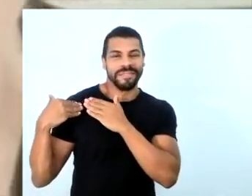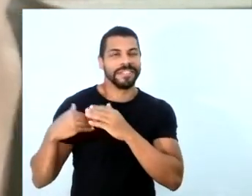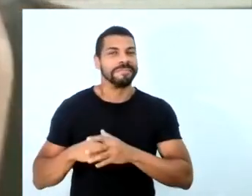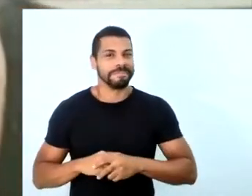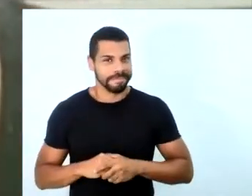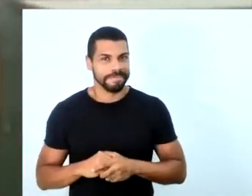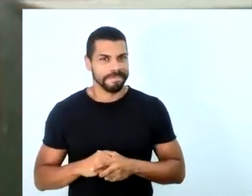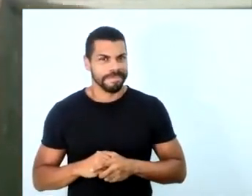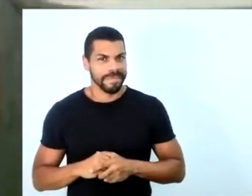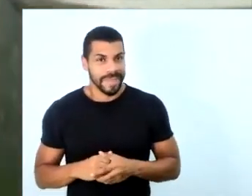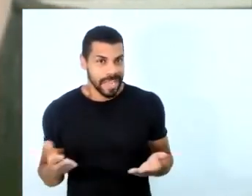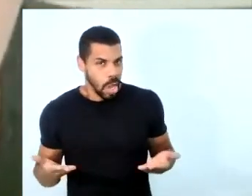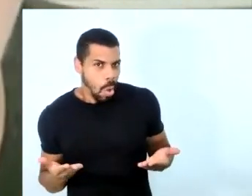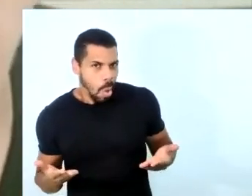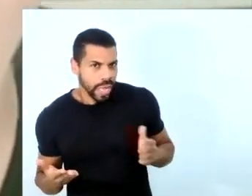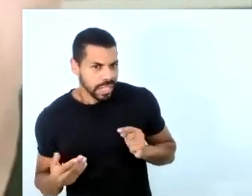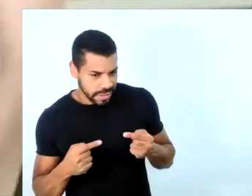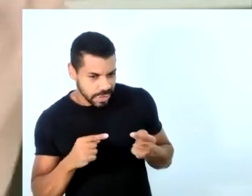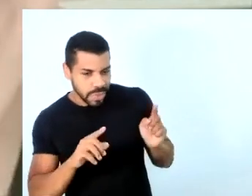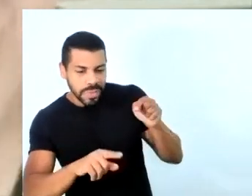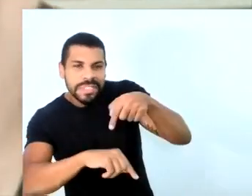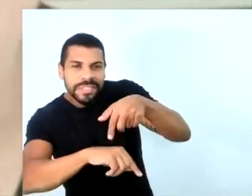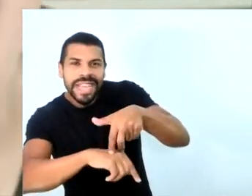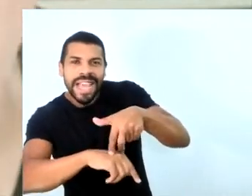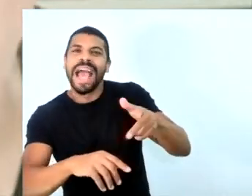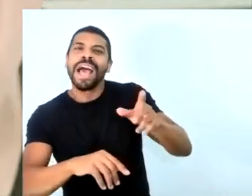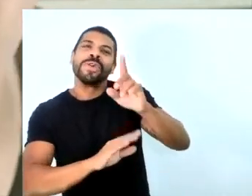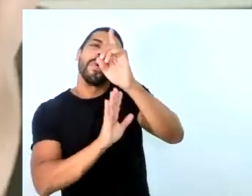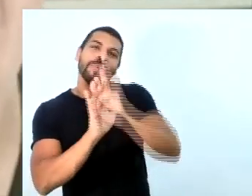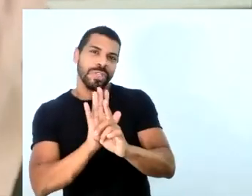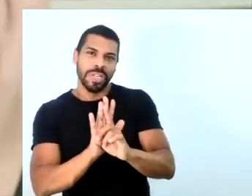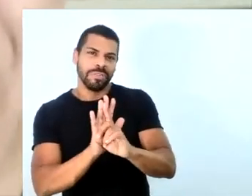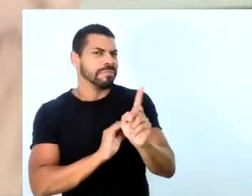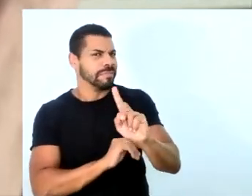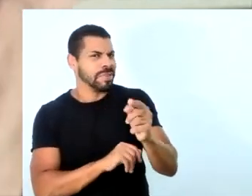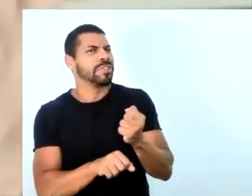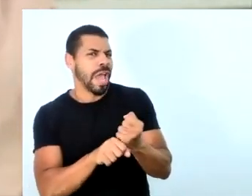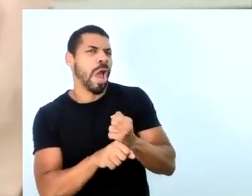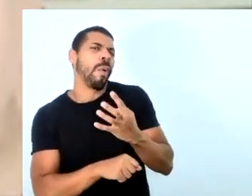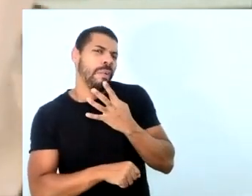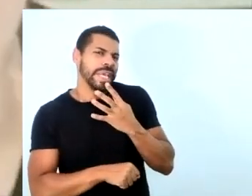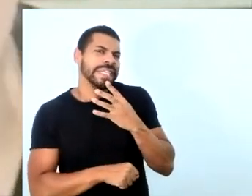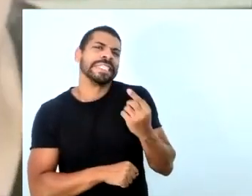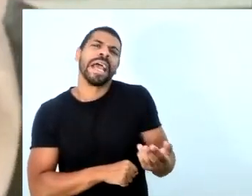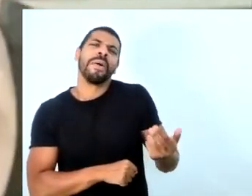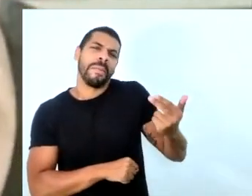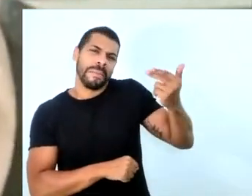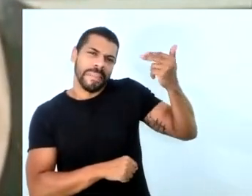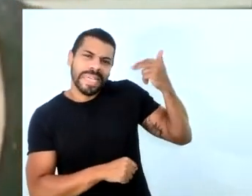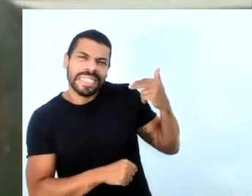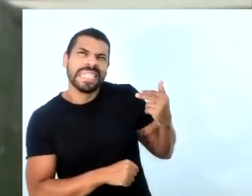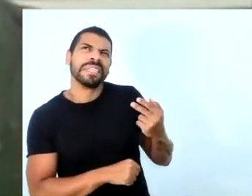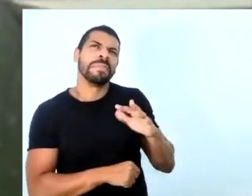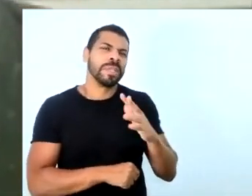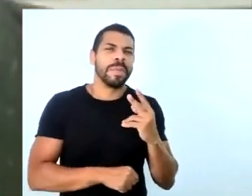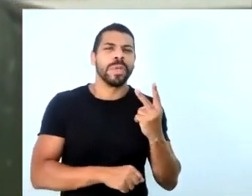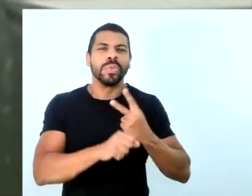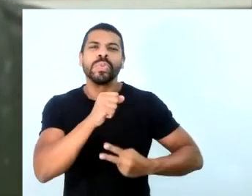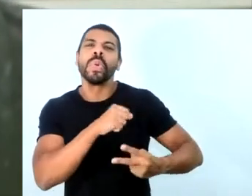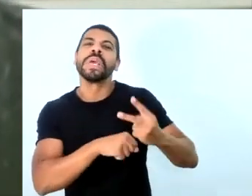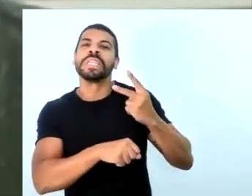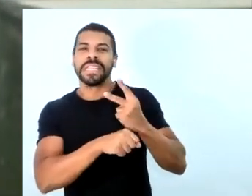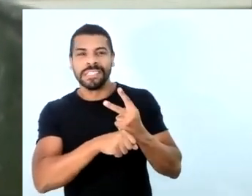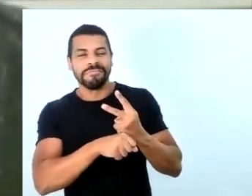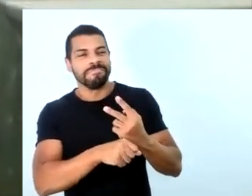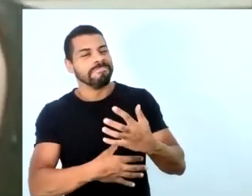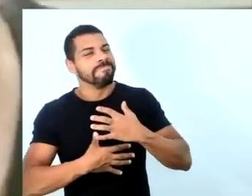montadora. Mas não foi só agora, quando ela apareceu como diretora do CAFI, que eu percebi, não. Já conhecia, então, o trabalho dela desde 2